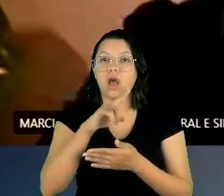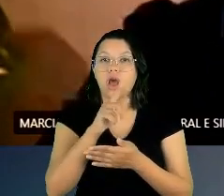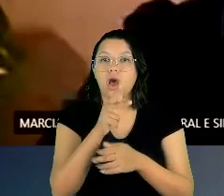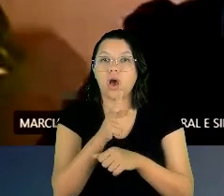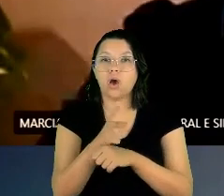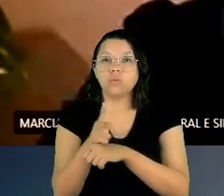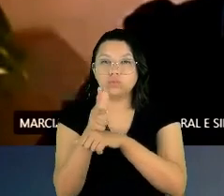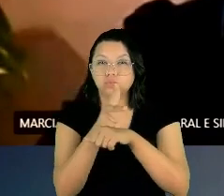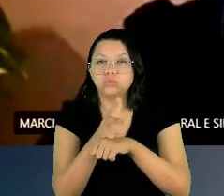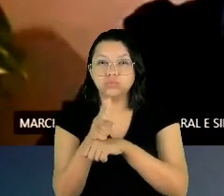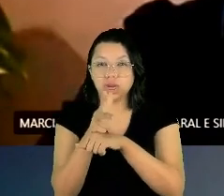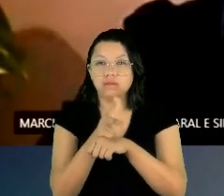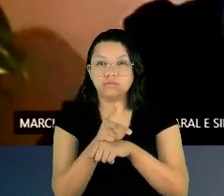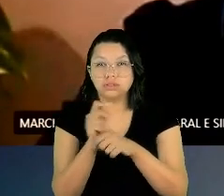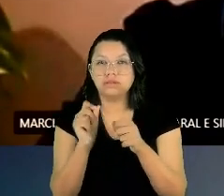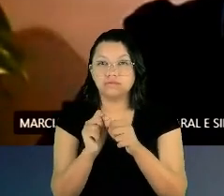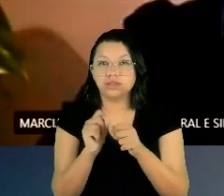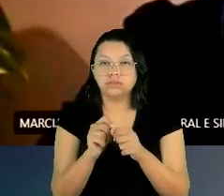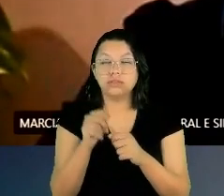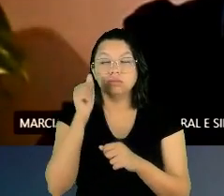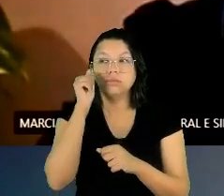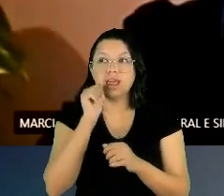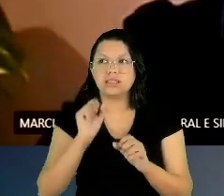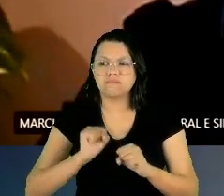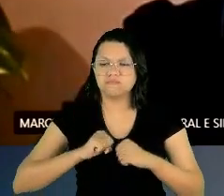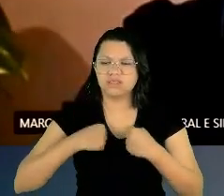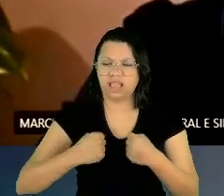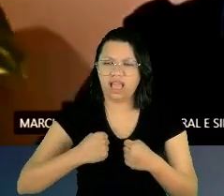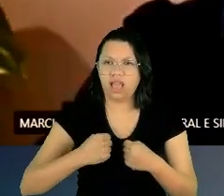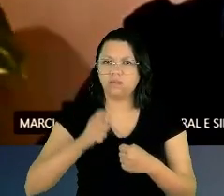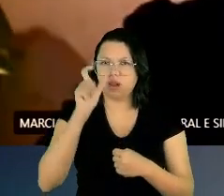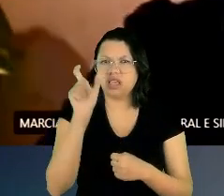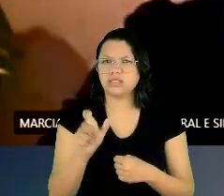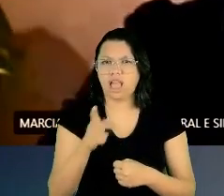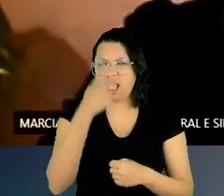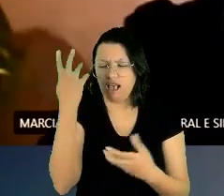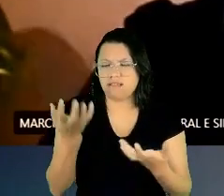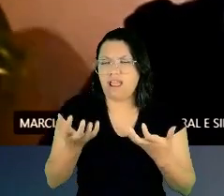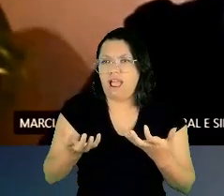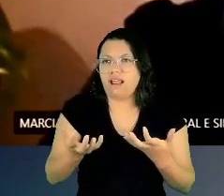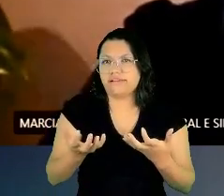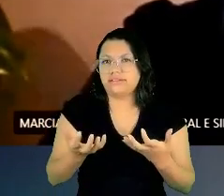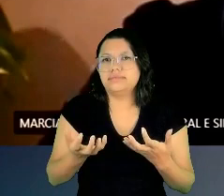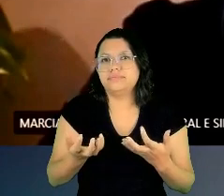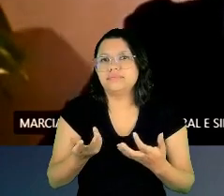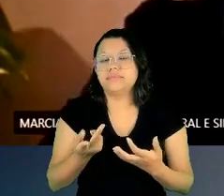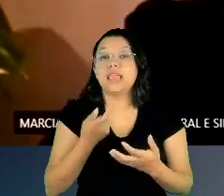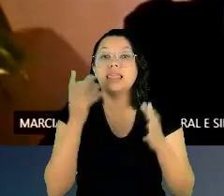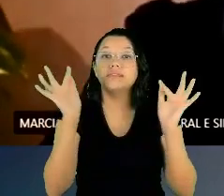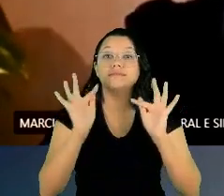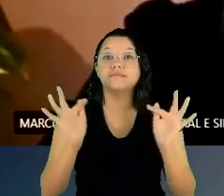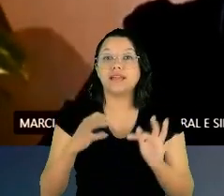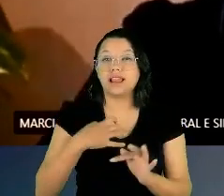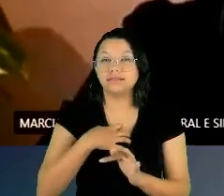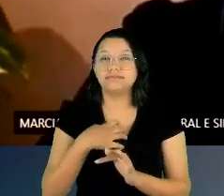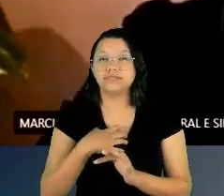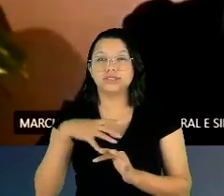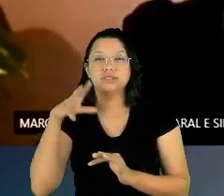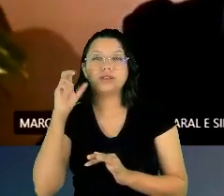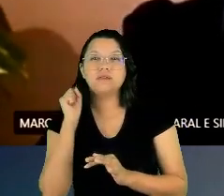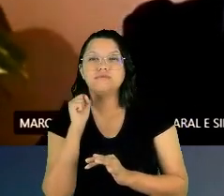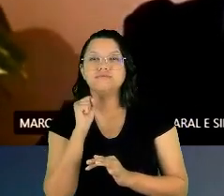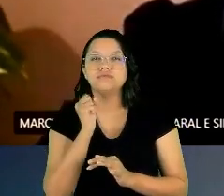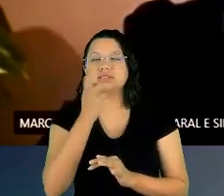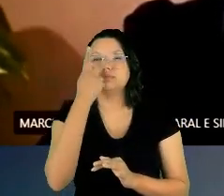documentário entrevistando mulheres que brigaram para ser quem elas querem, quem elas quiserem. E a Pink fala disso, que ela fica muito feliz